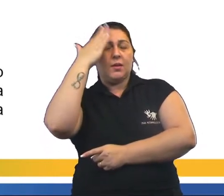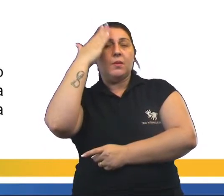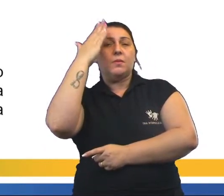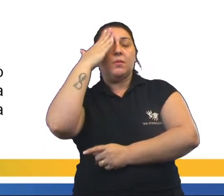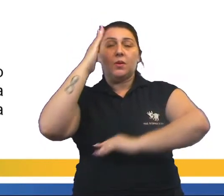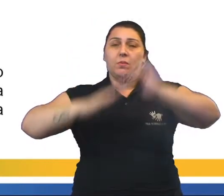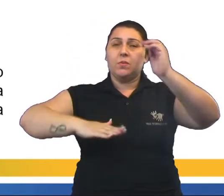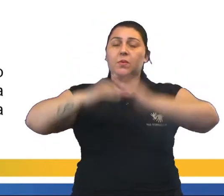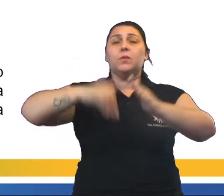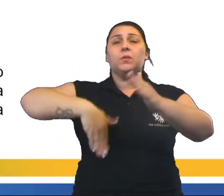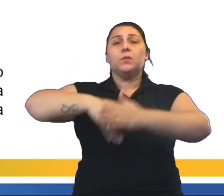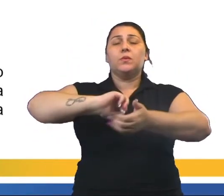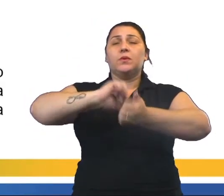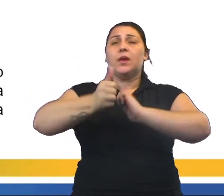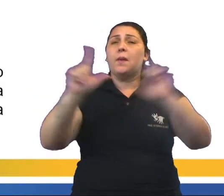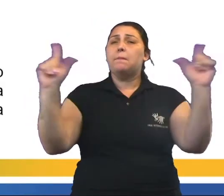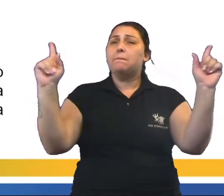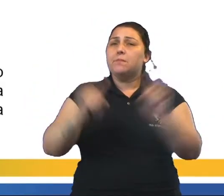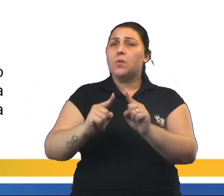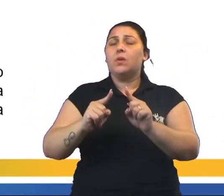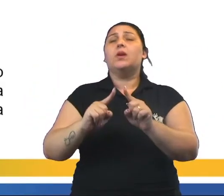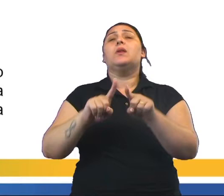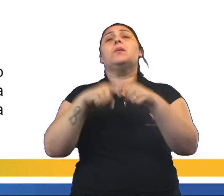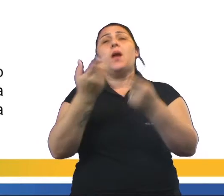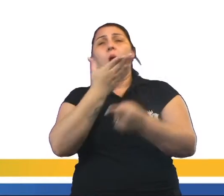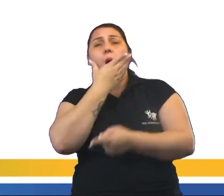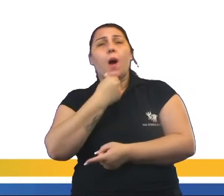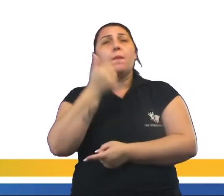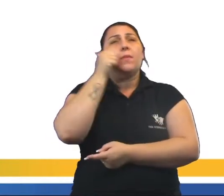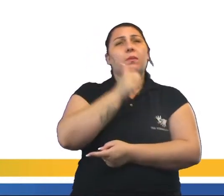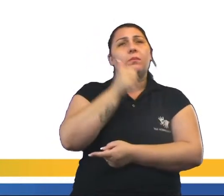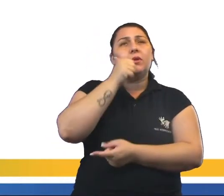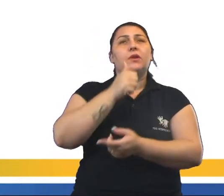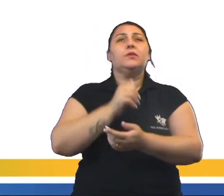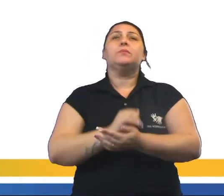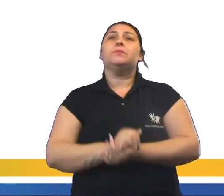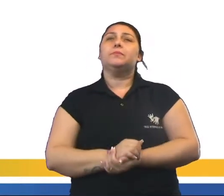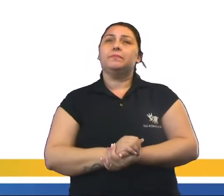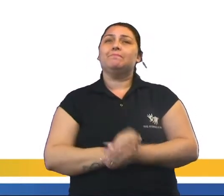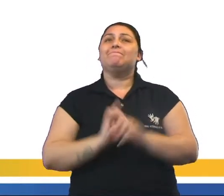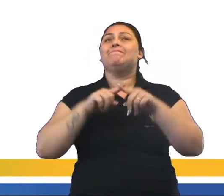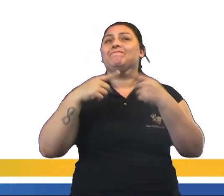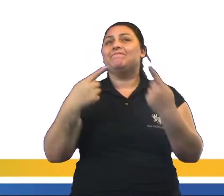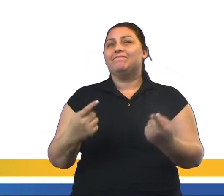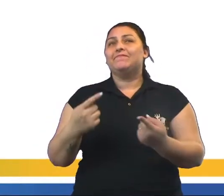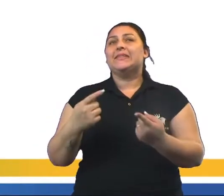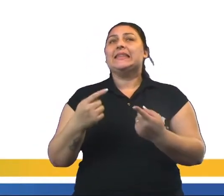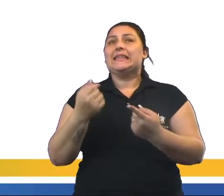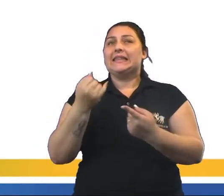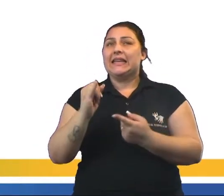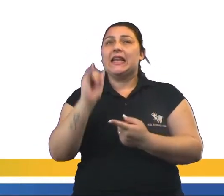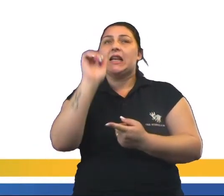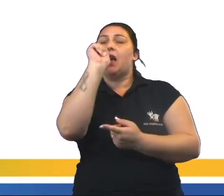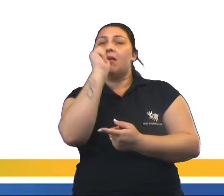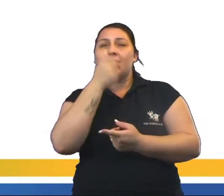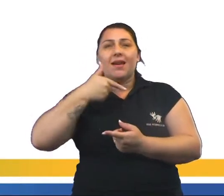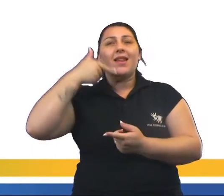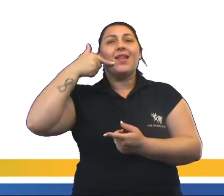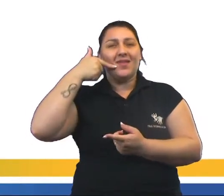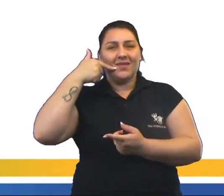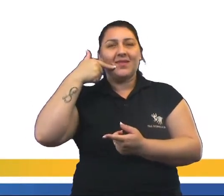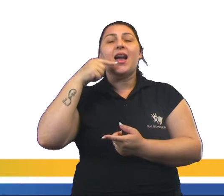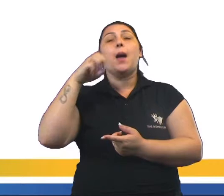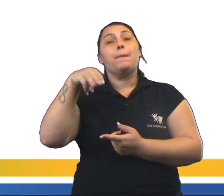de futebol é curta, tanto para homem quanto para mulher. Pois é. Você é de Alagoas, né,